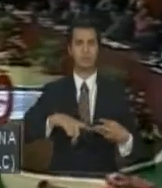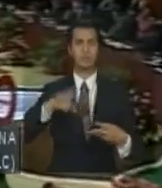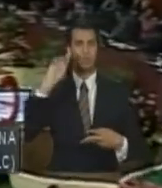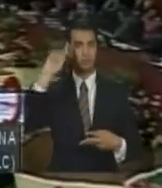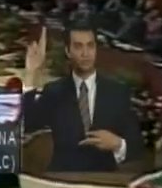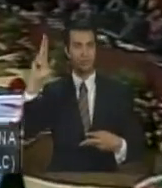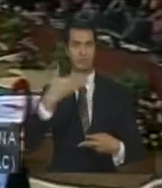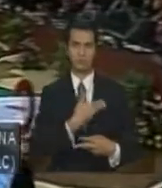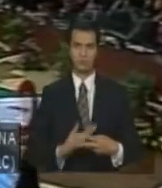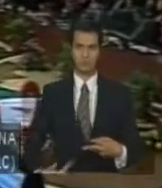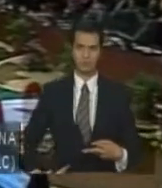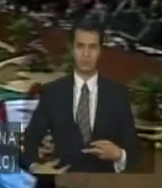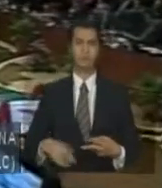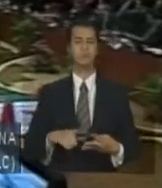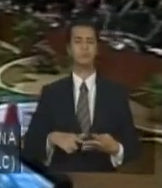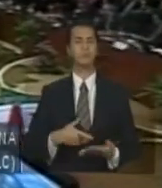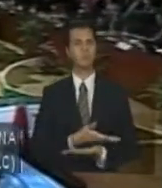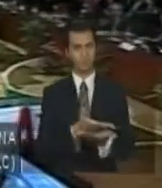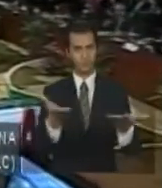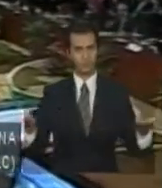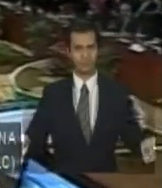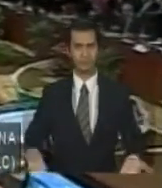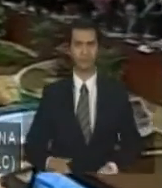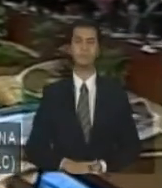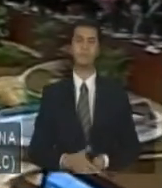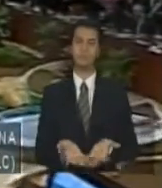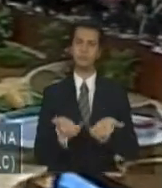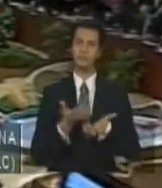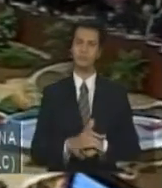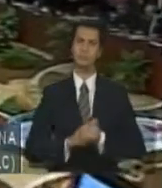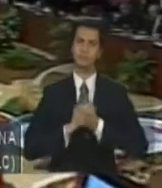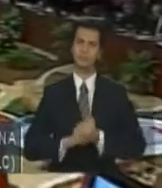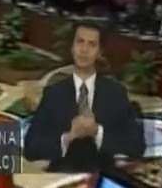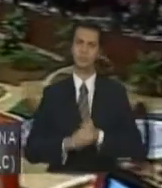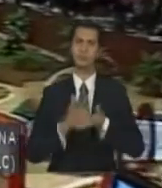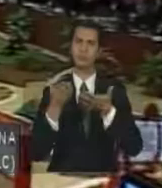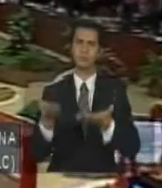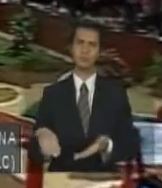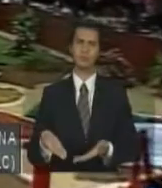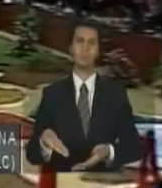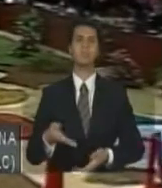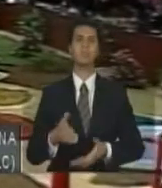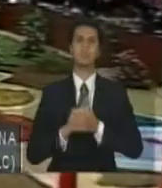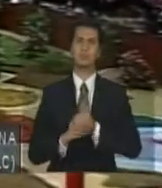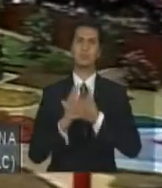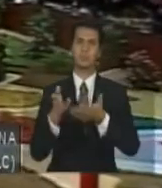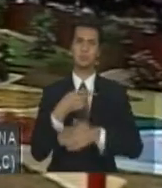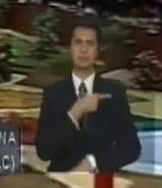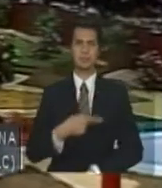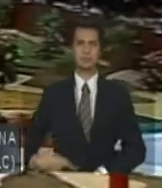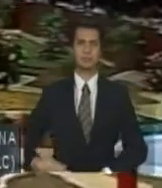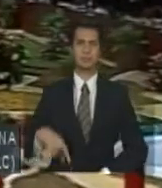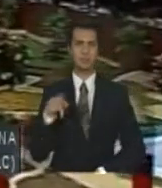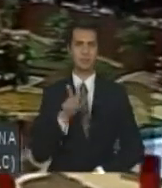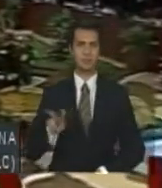suas excelências, eu quero felicitar a presidência venezuelana da CAUC por seu